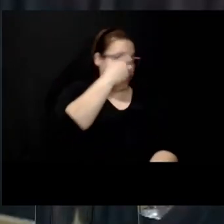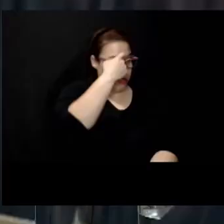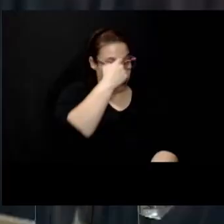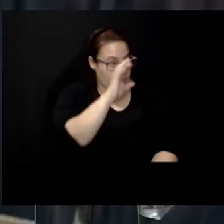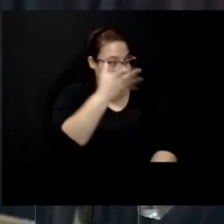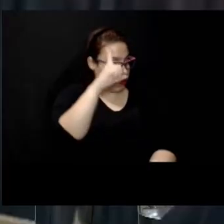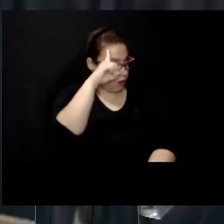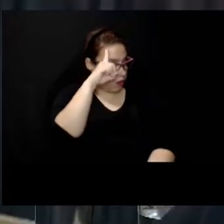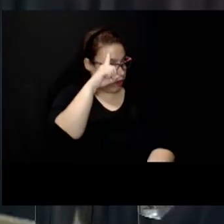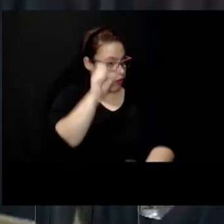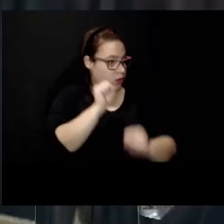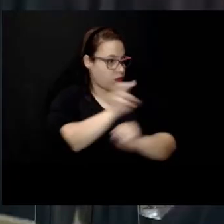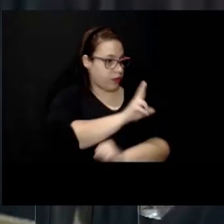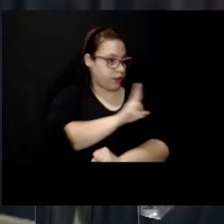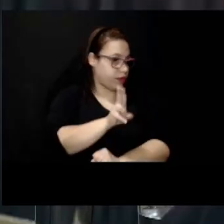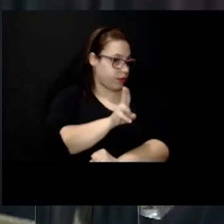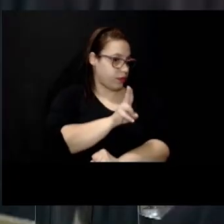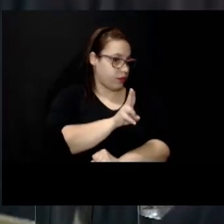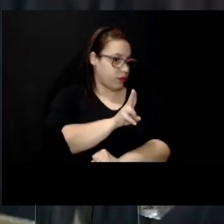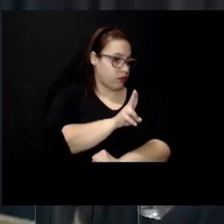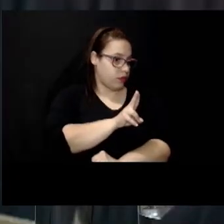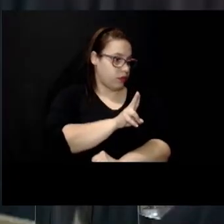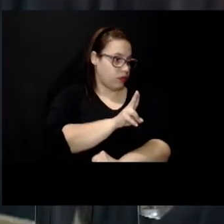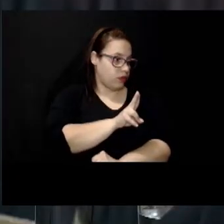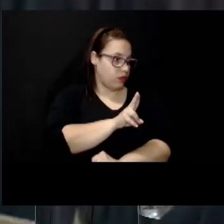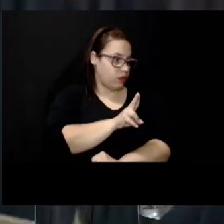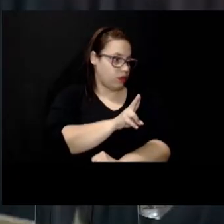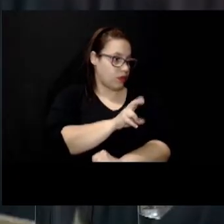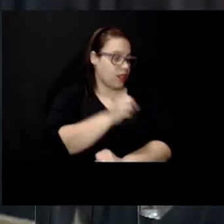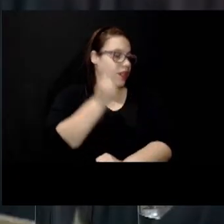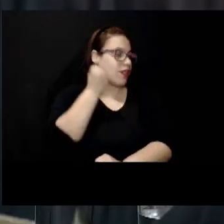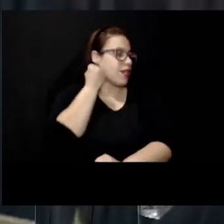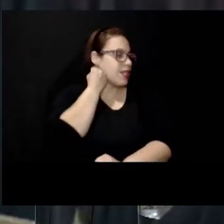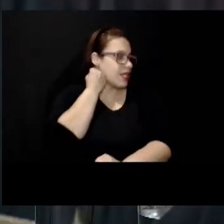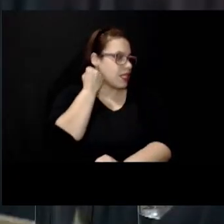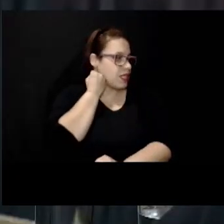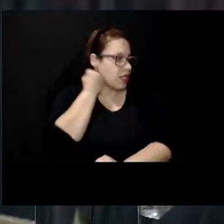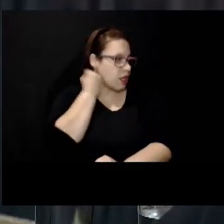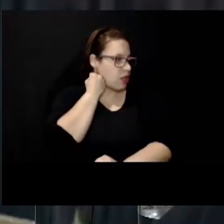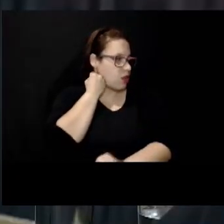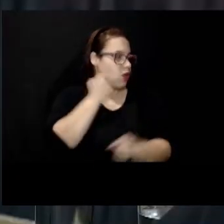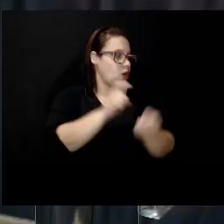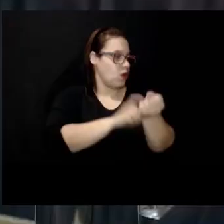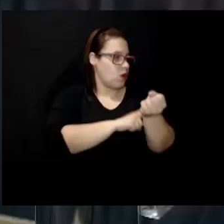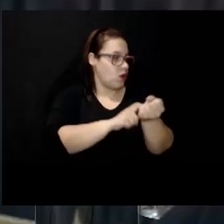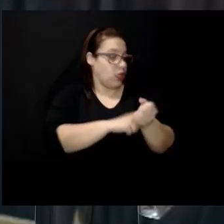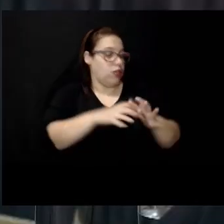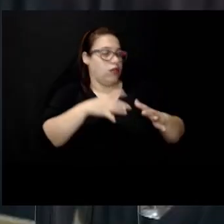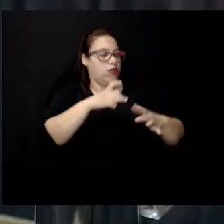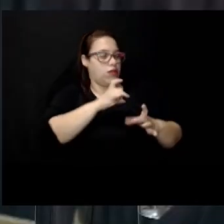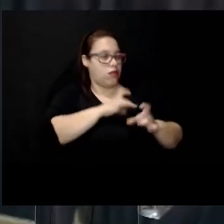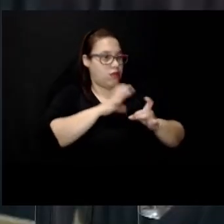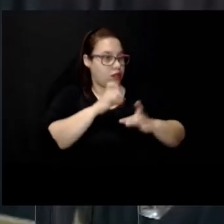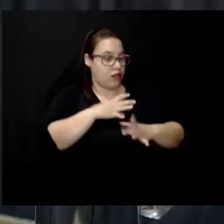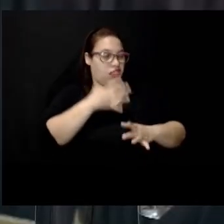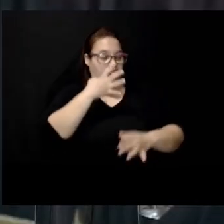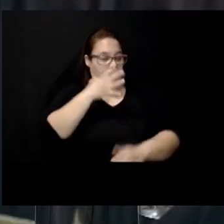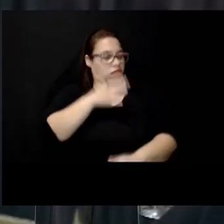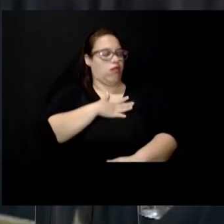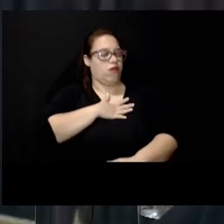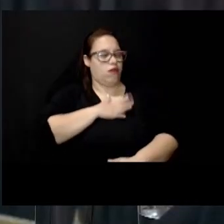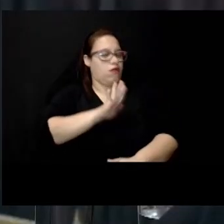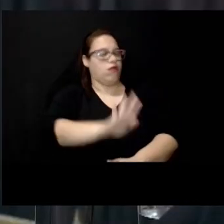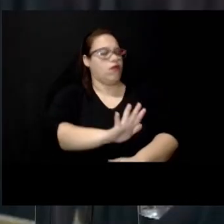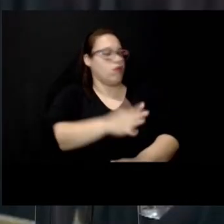pode chamá-las de estressores, de eventos aversivos, né? Elas